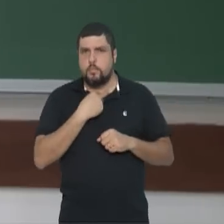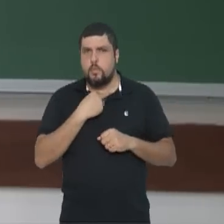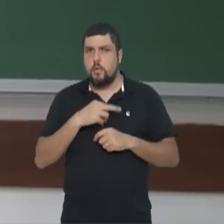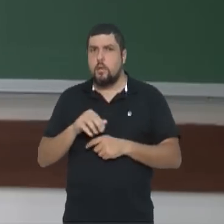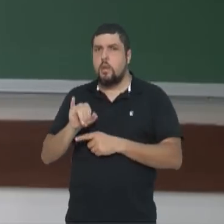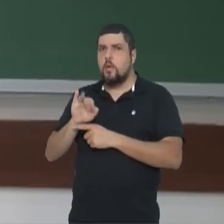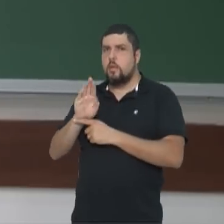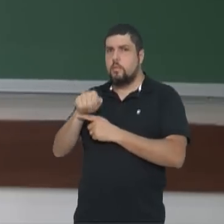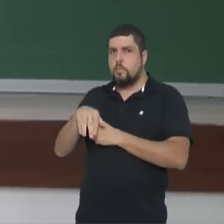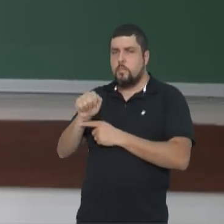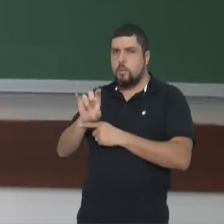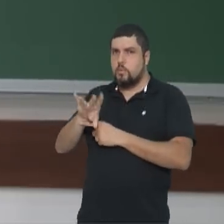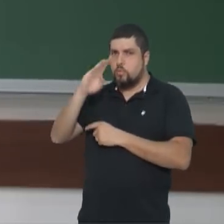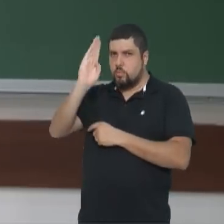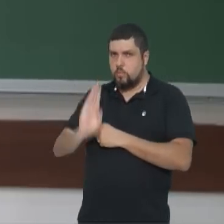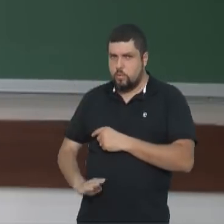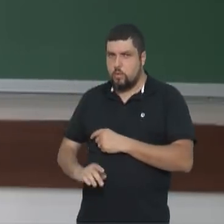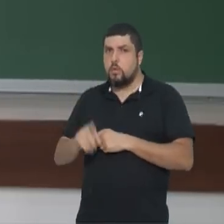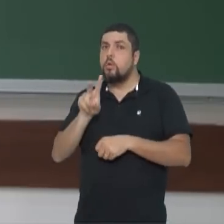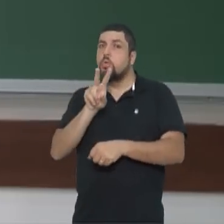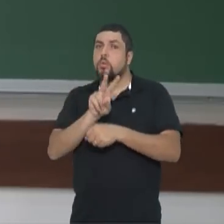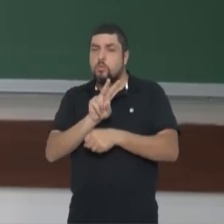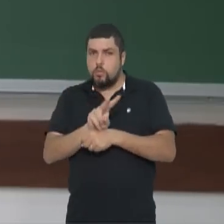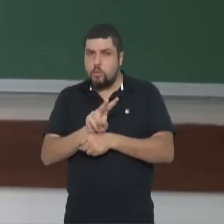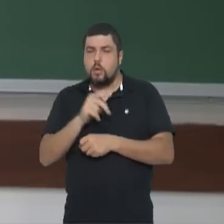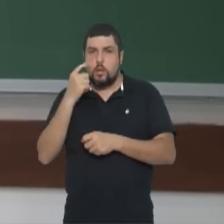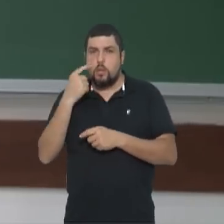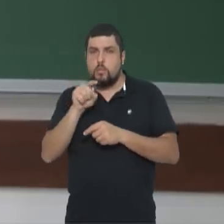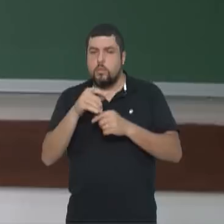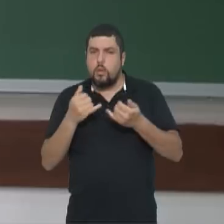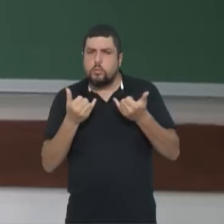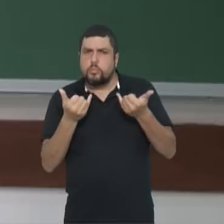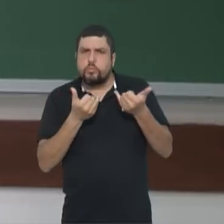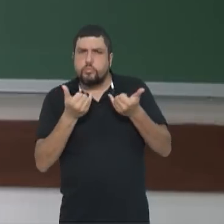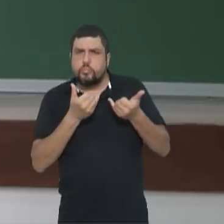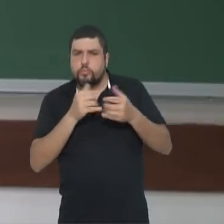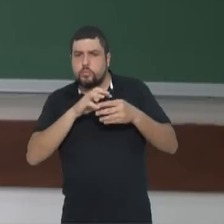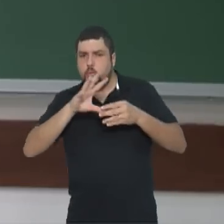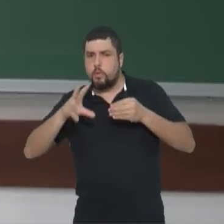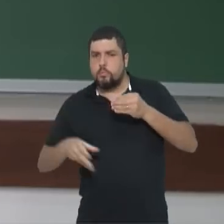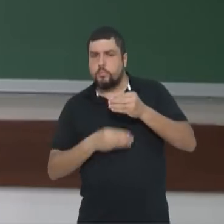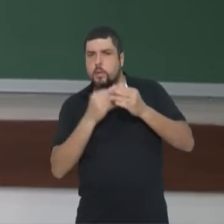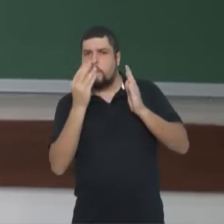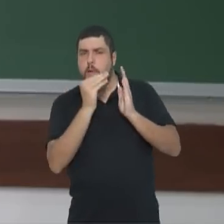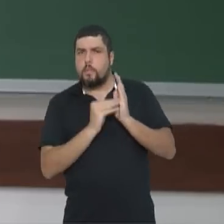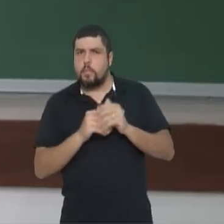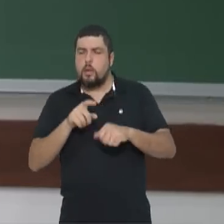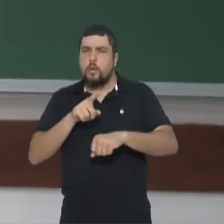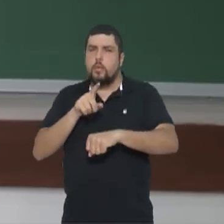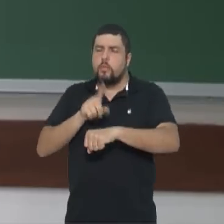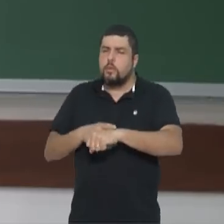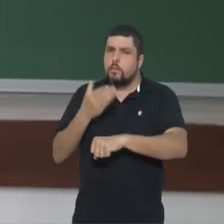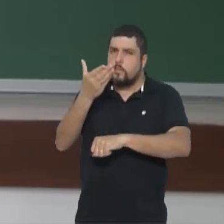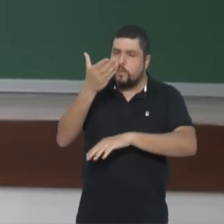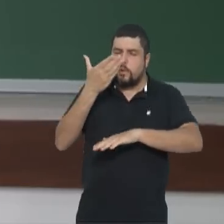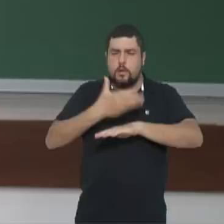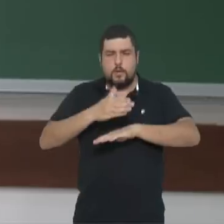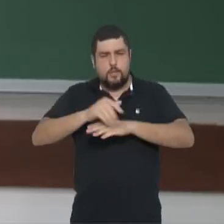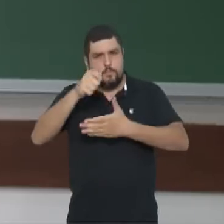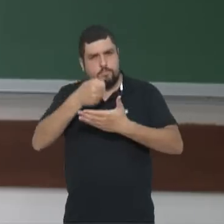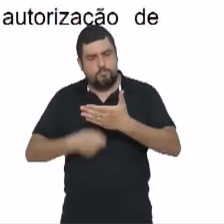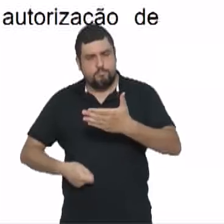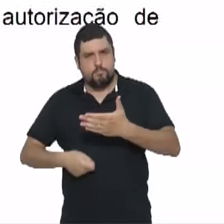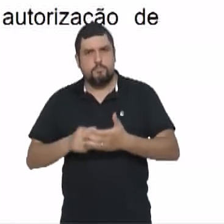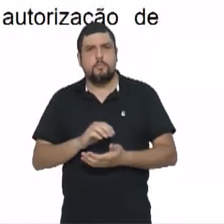Então tomem um pouquinho de cuidado agora com que tipo de informação que vocês vão inserir, ok? Então um tempinho lá para vocês fazerem esse